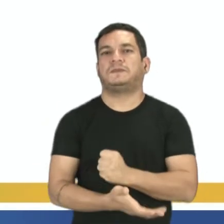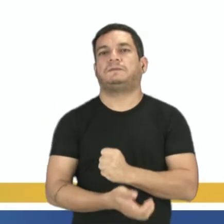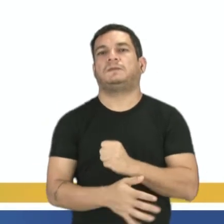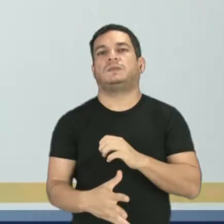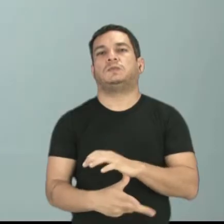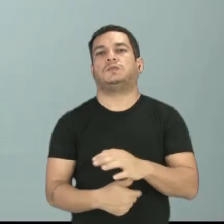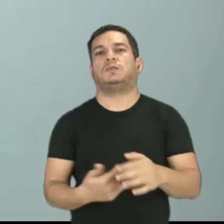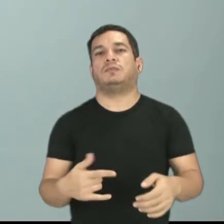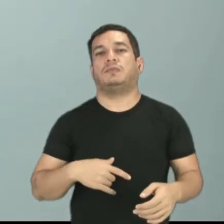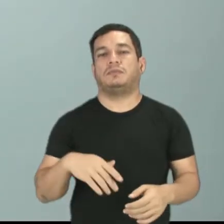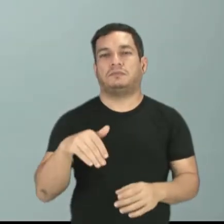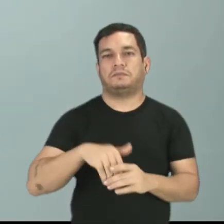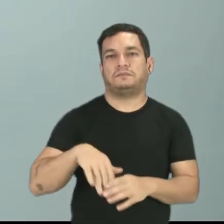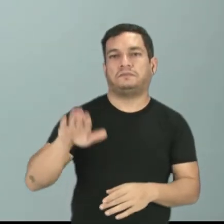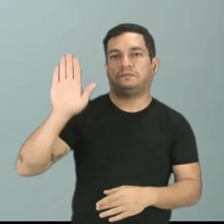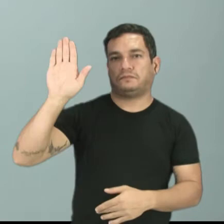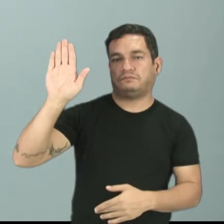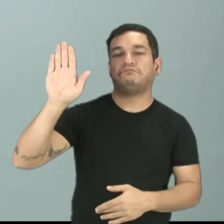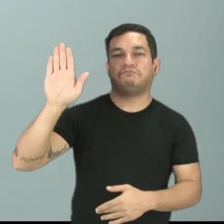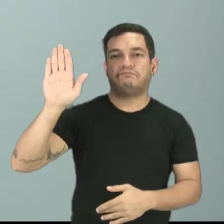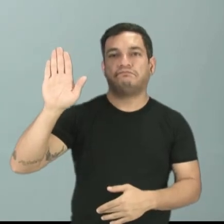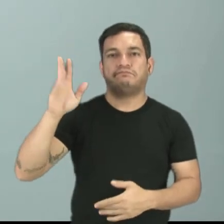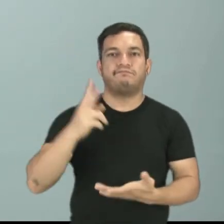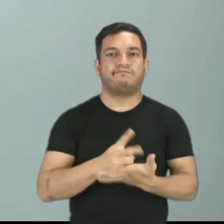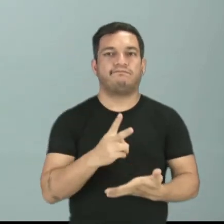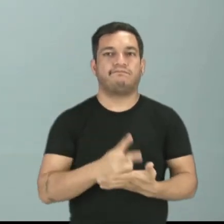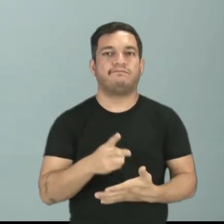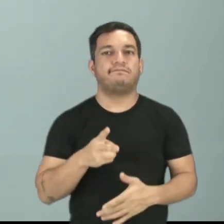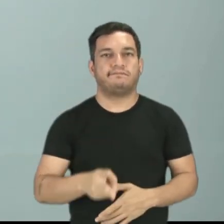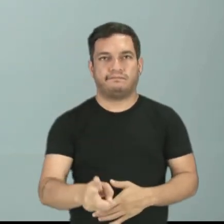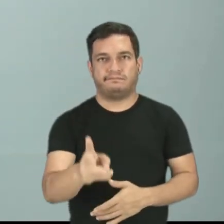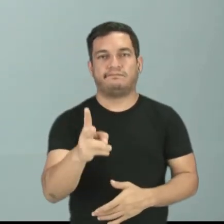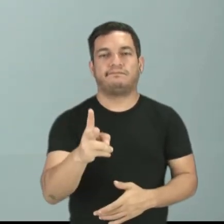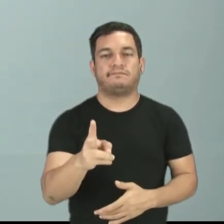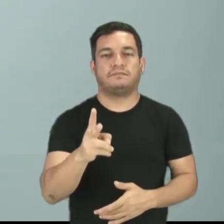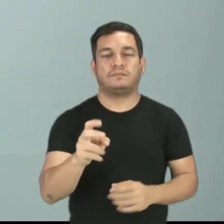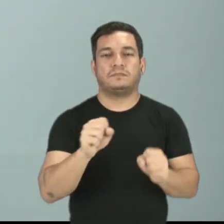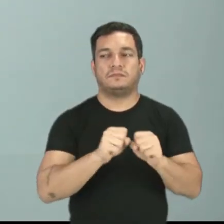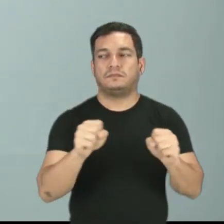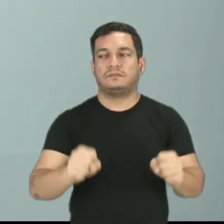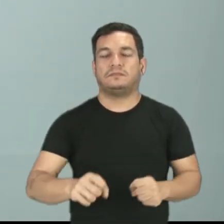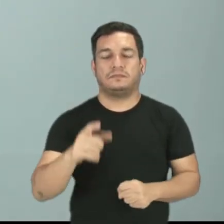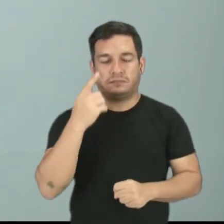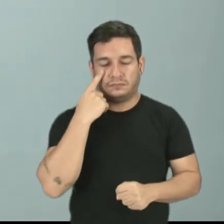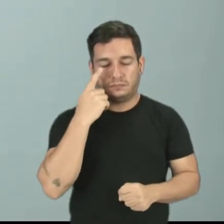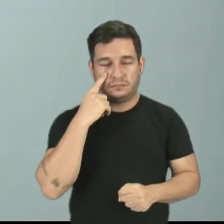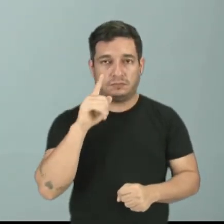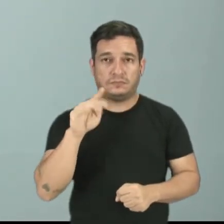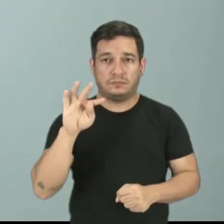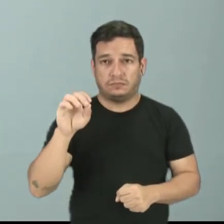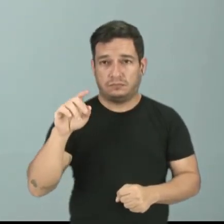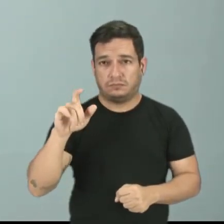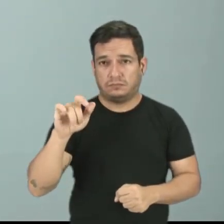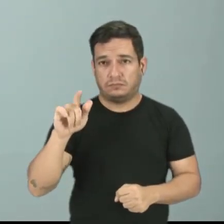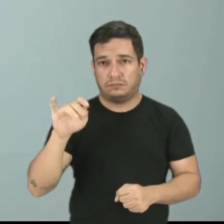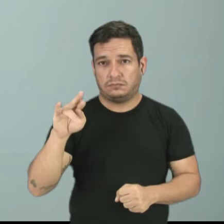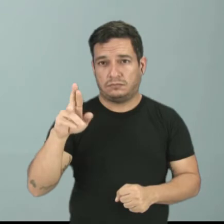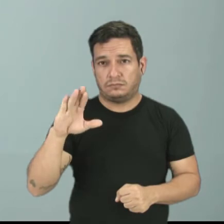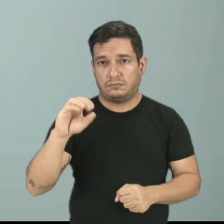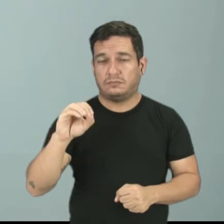fraudulentos para se eleger e se perpetuar e sempre continuar. O sistema totalitário, não. O